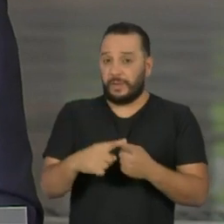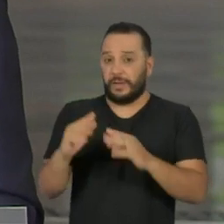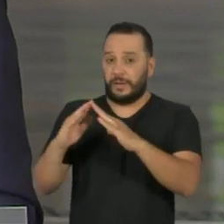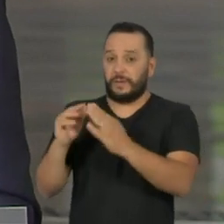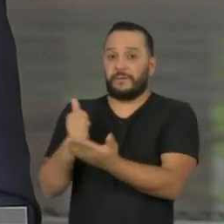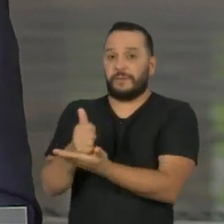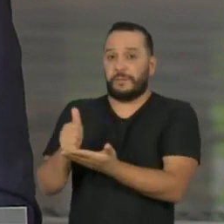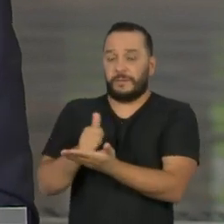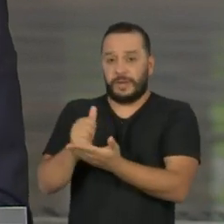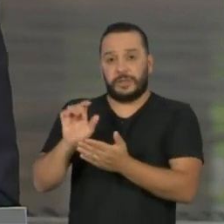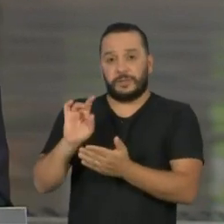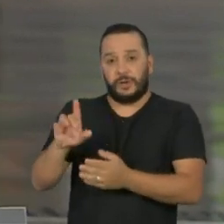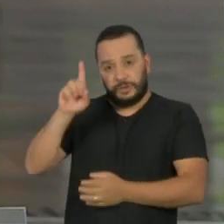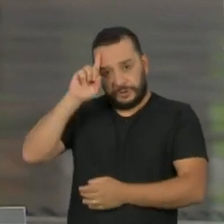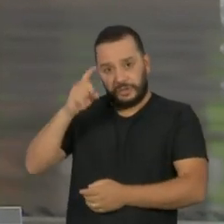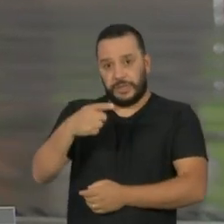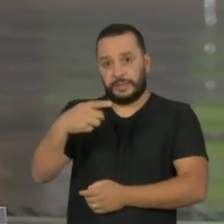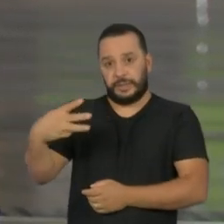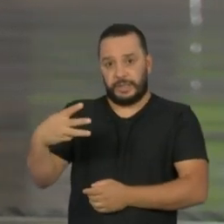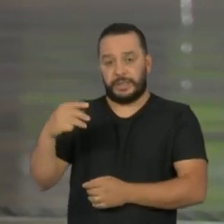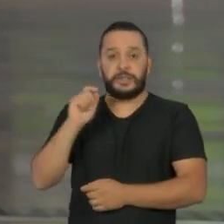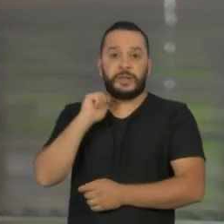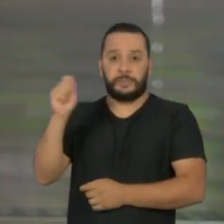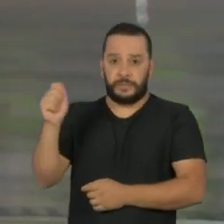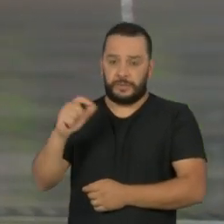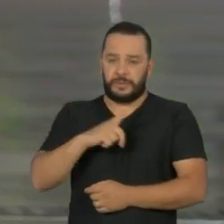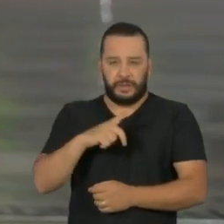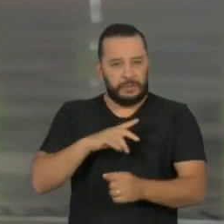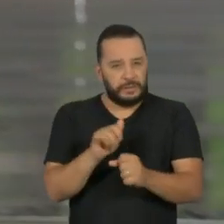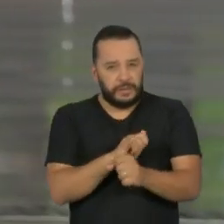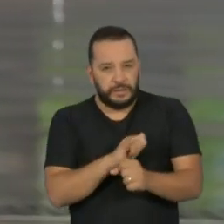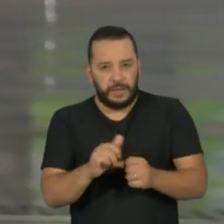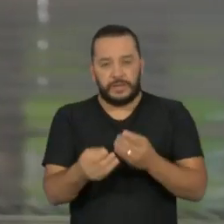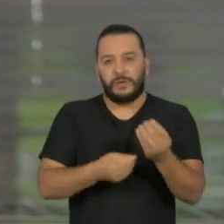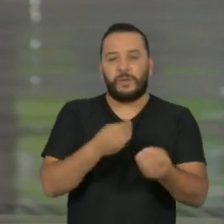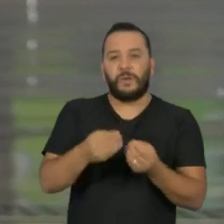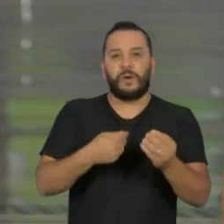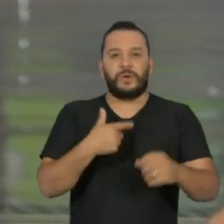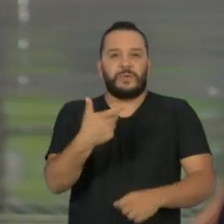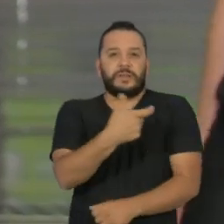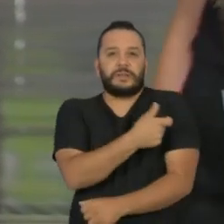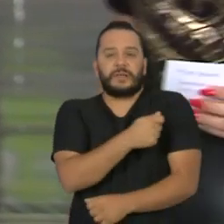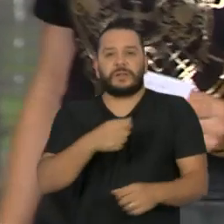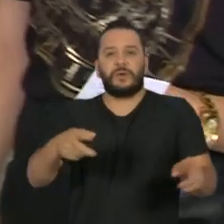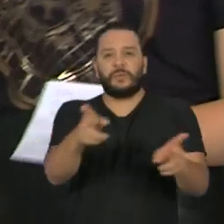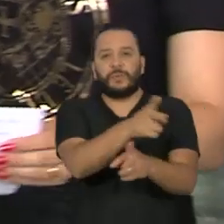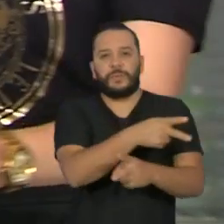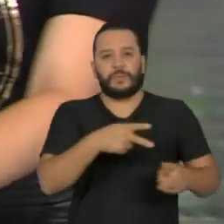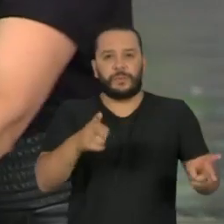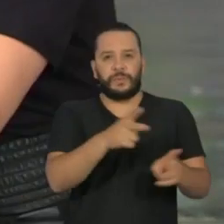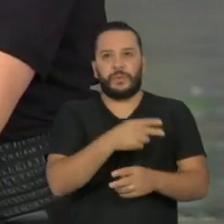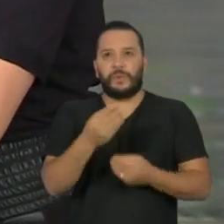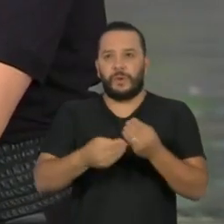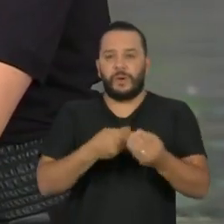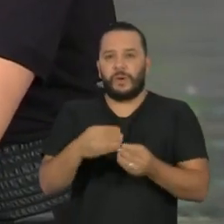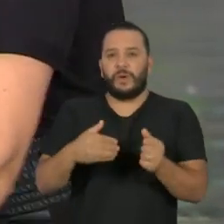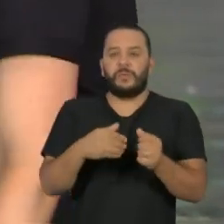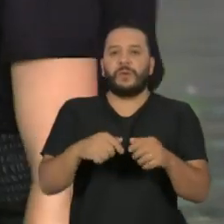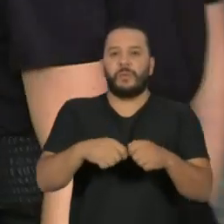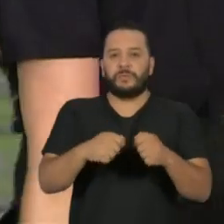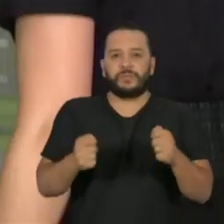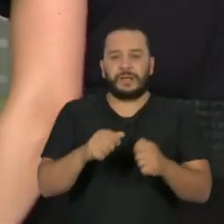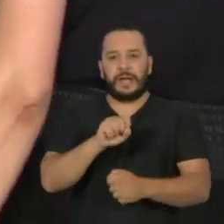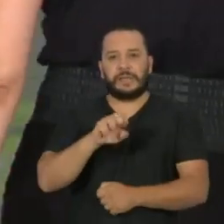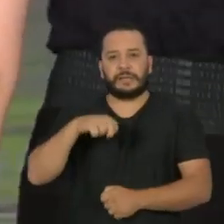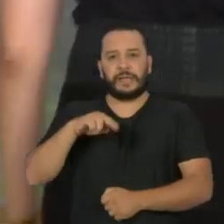abril. Teremos novas medidas, então, vacinação ao ar livre, distribuição de senhas, enfim.